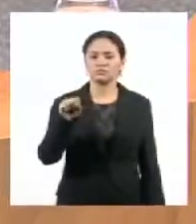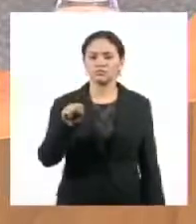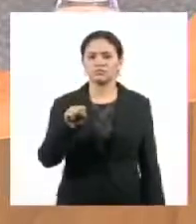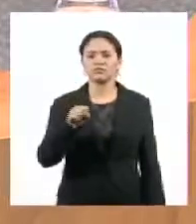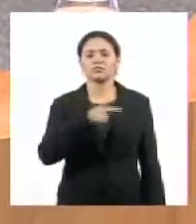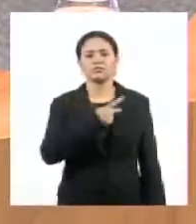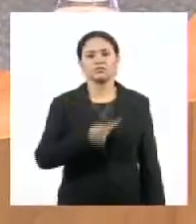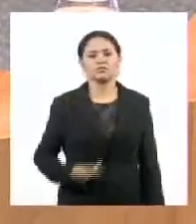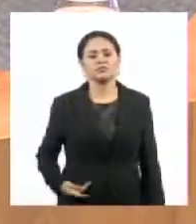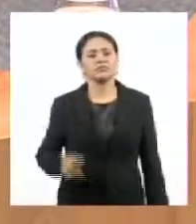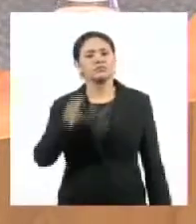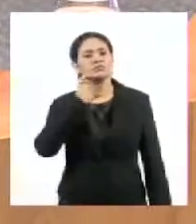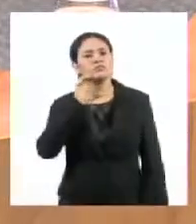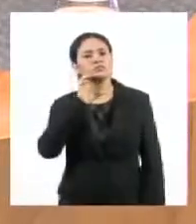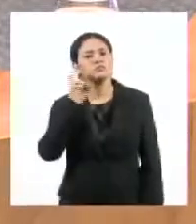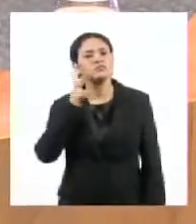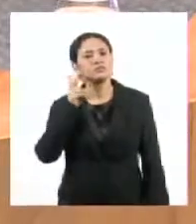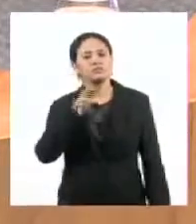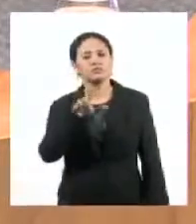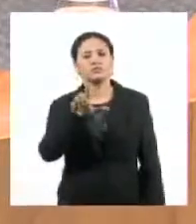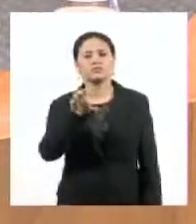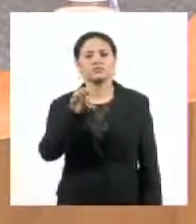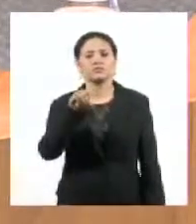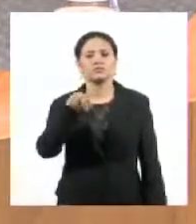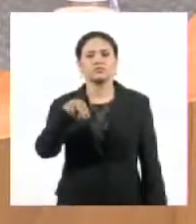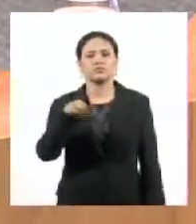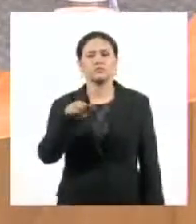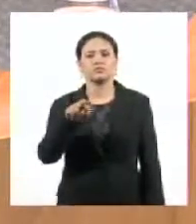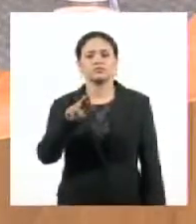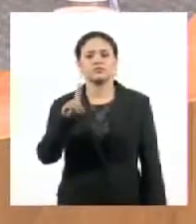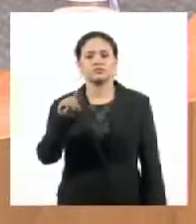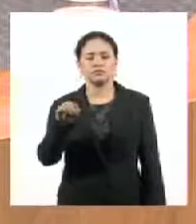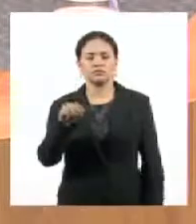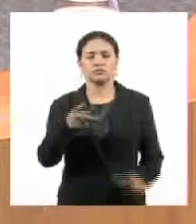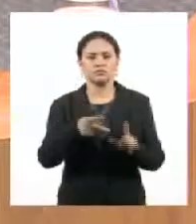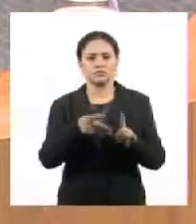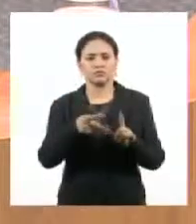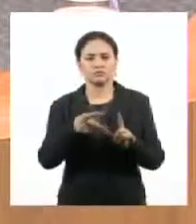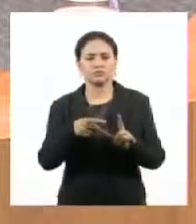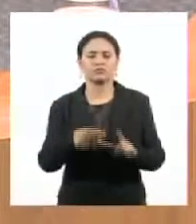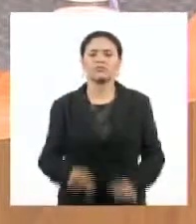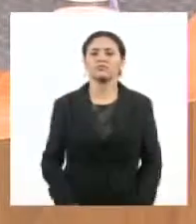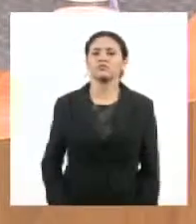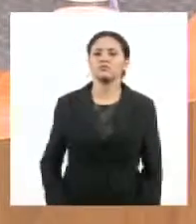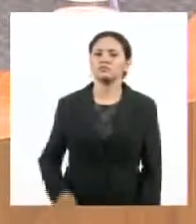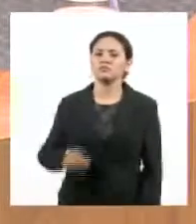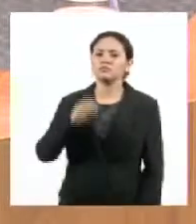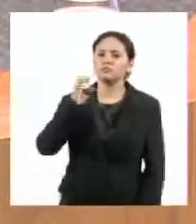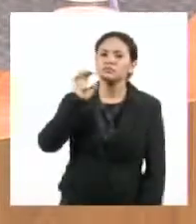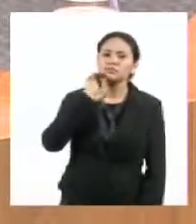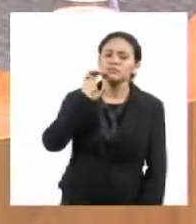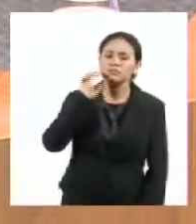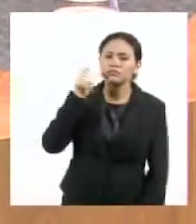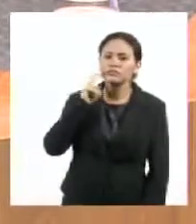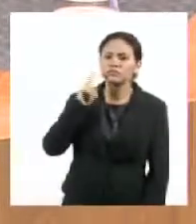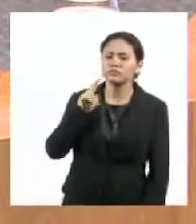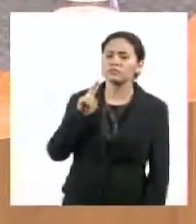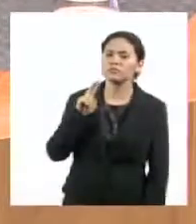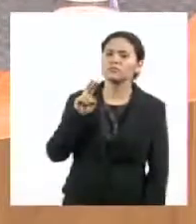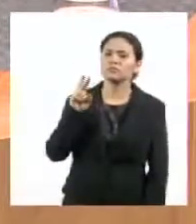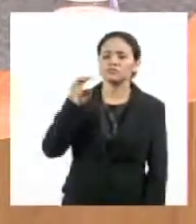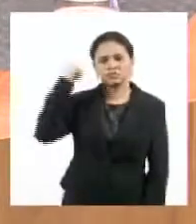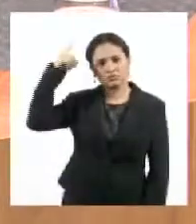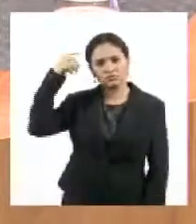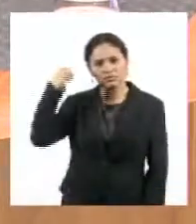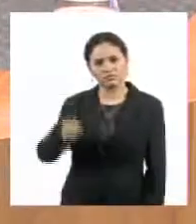Bruno, representante da Câmara de Vereadores de Ribamar, vereador Teté, representantes da Odebrecht, o